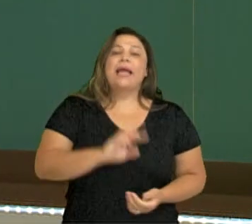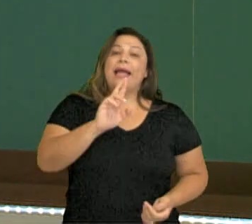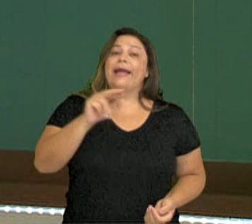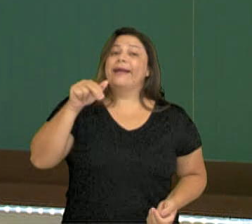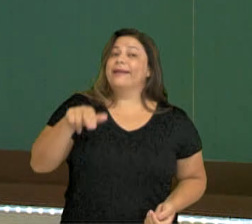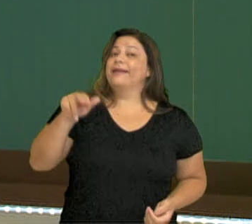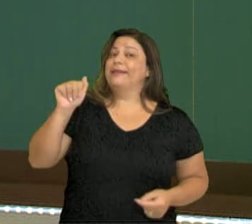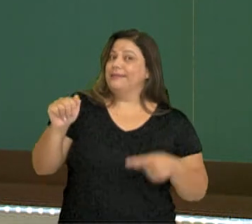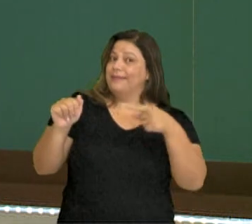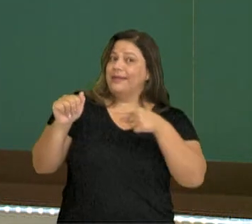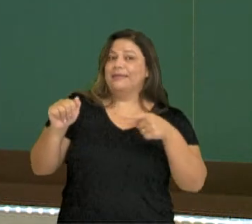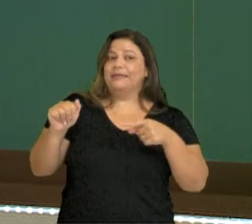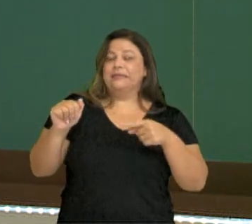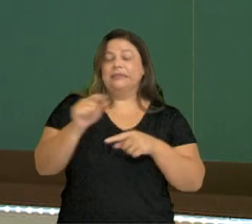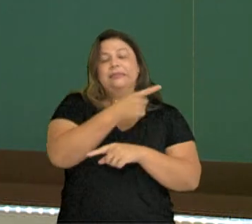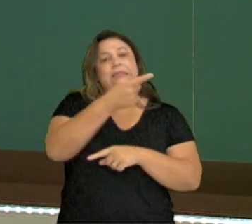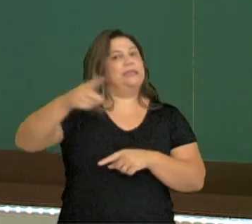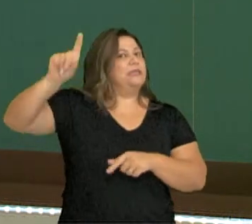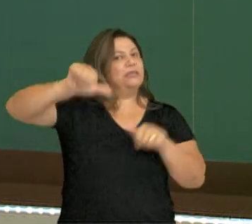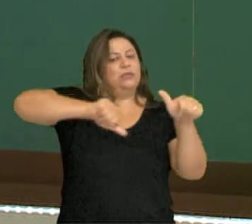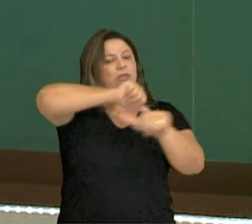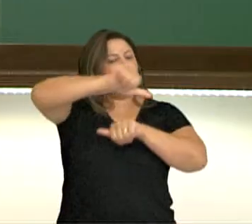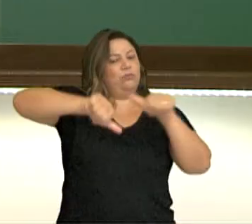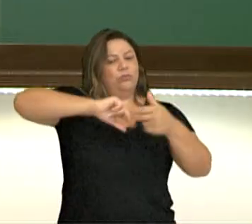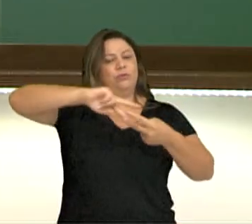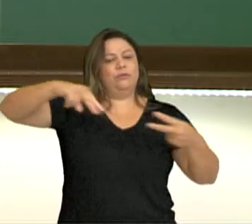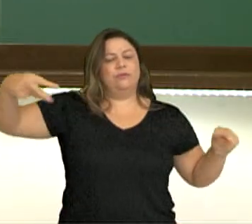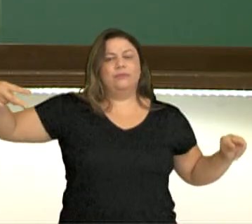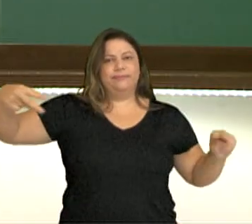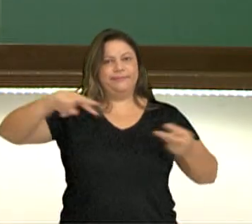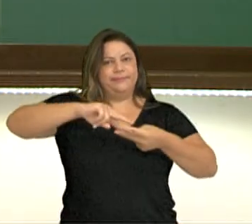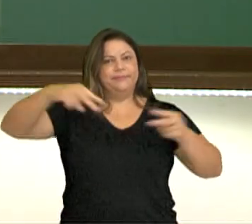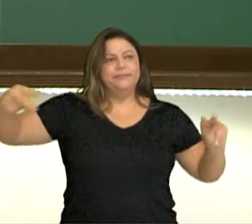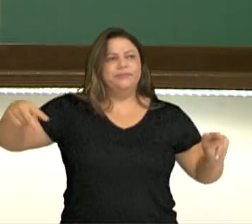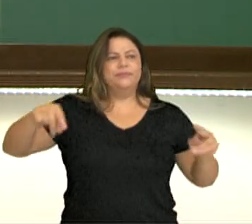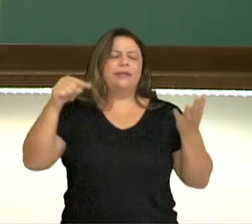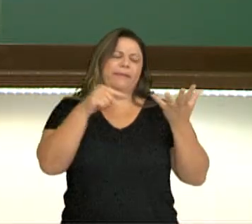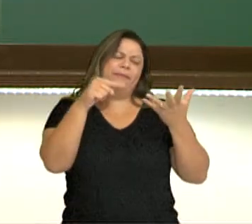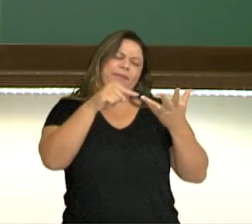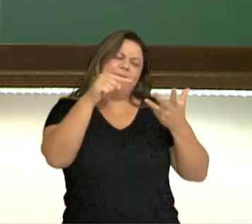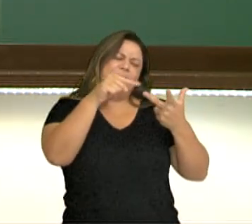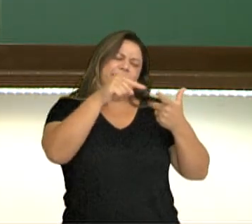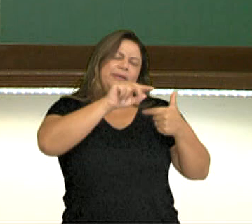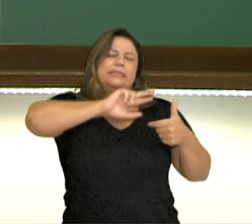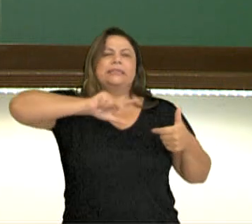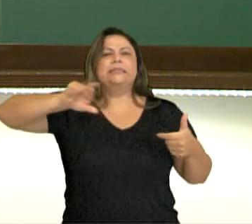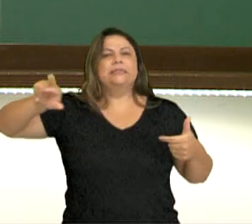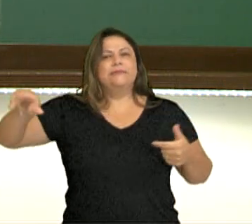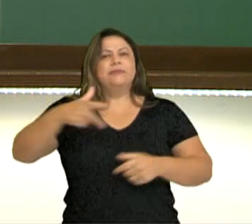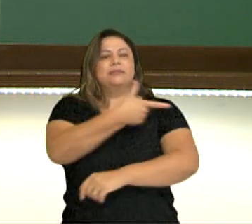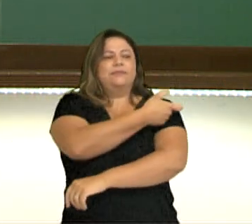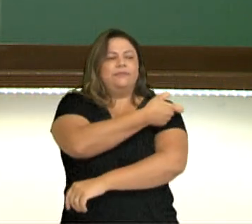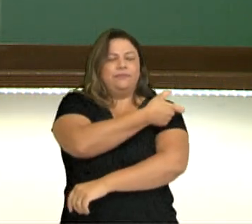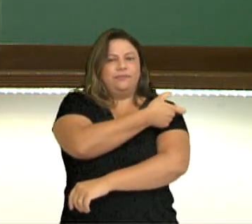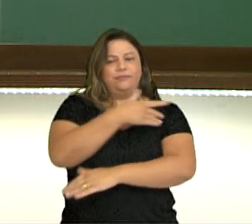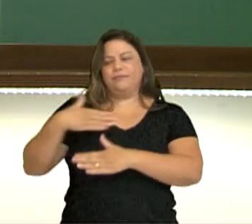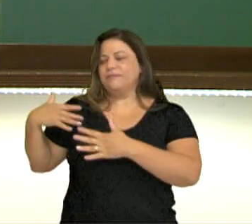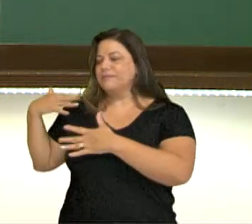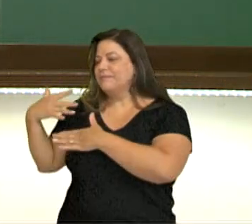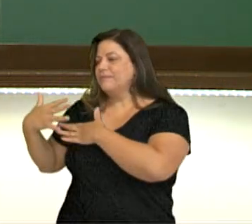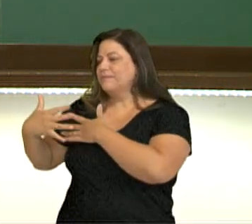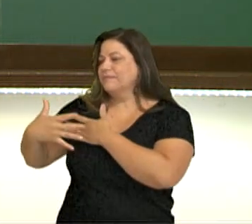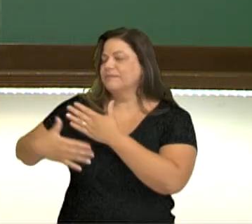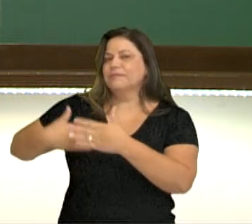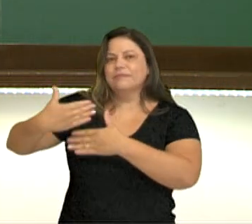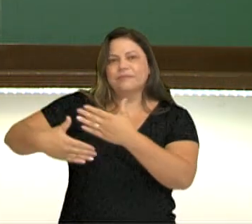Veja, não muda o nosso DNA. Existem outras? Existem, né? Tem várias vacinas sendo desenvolvidas aí ao longo desse curto tempo